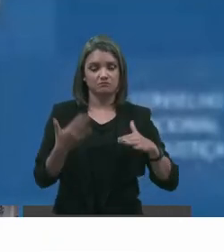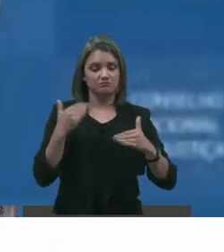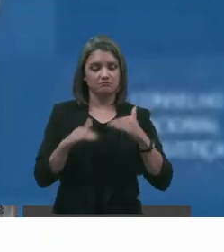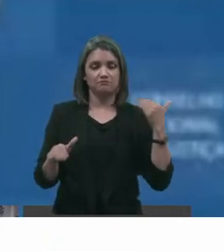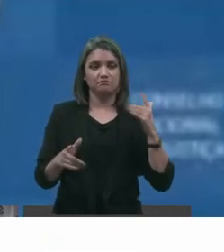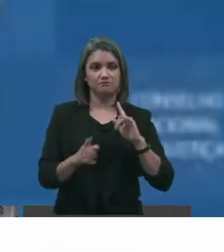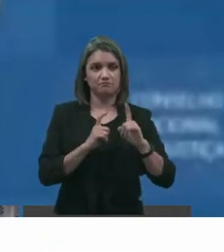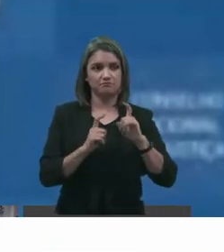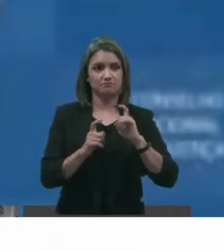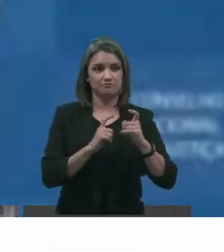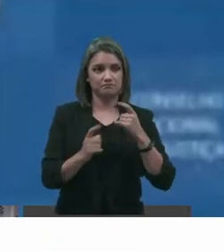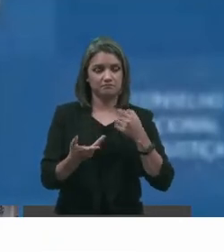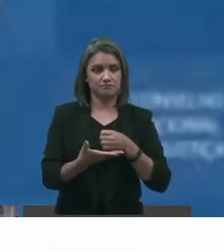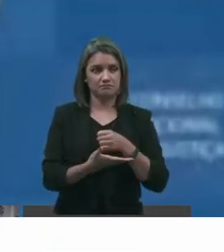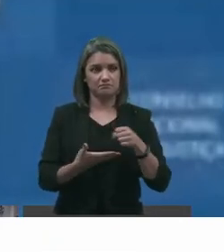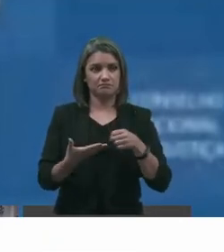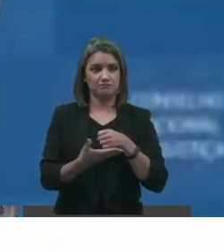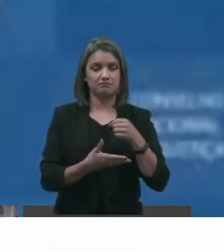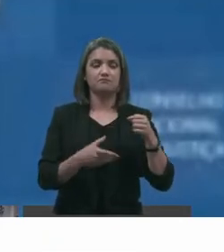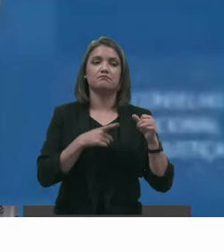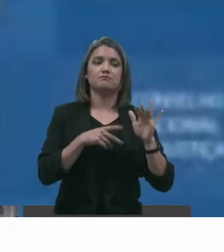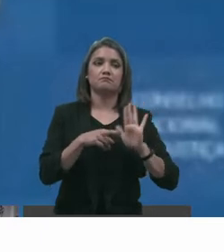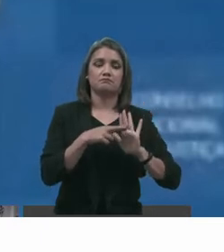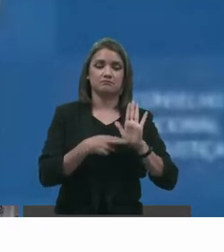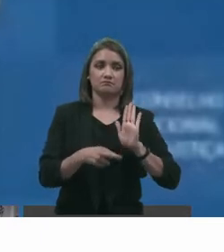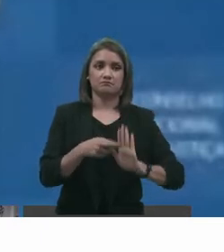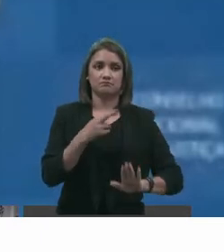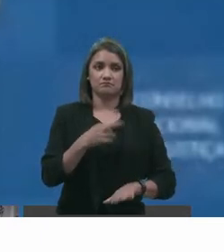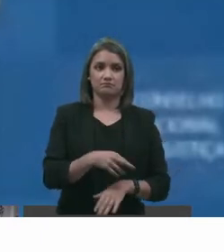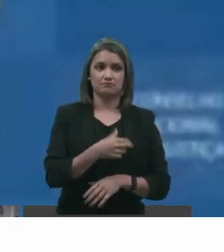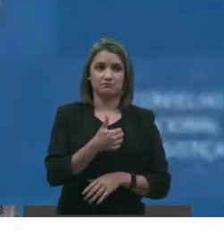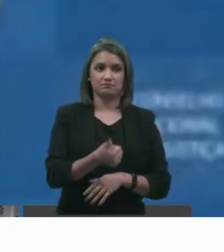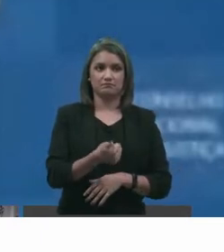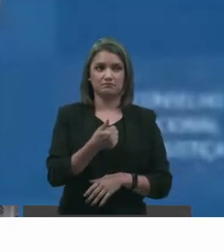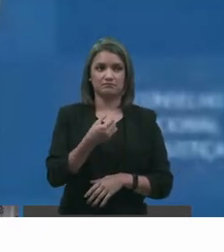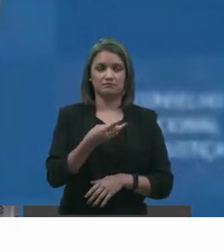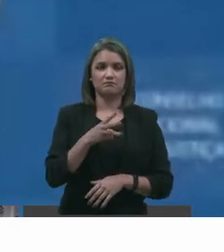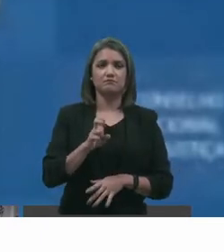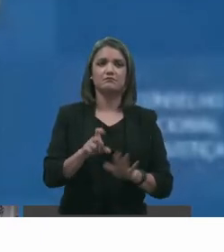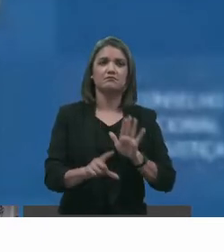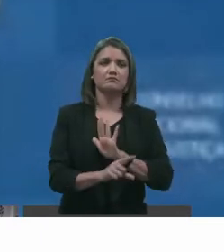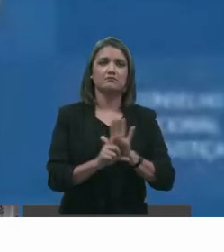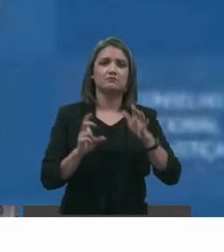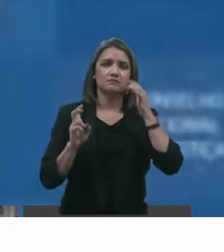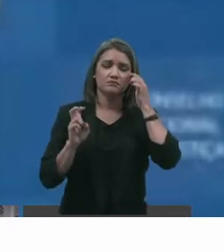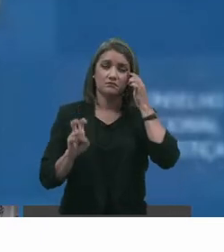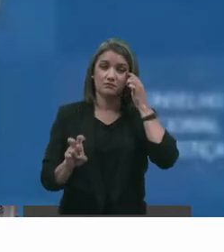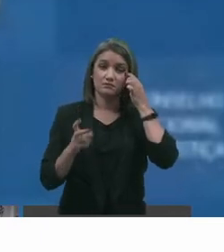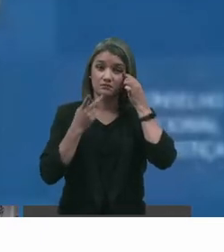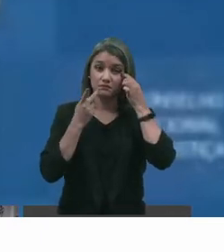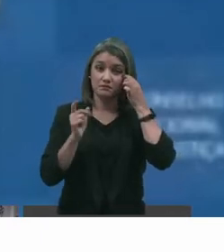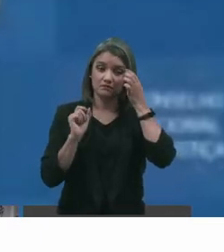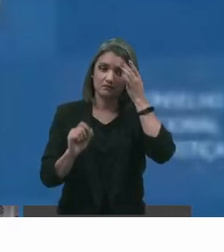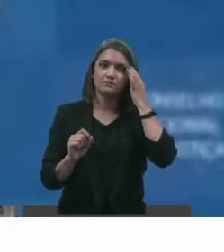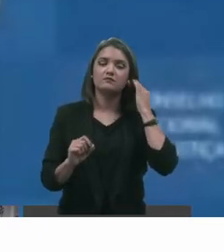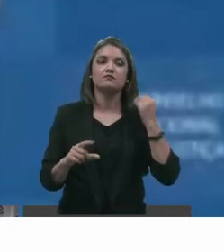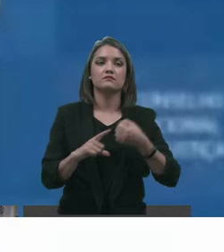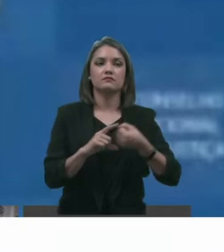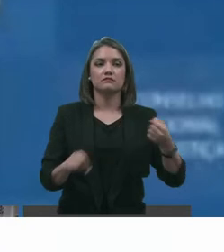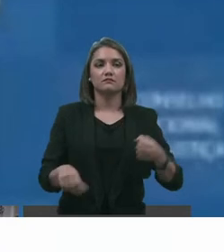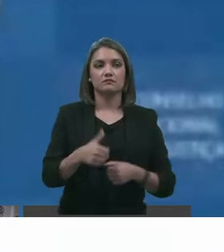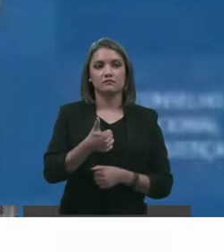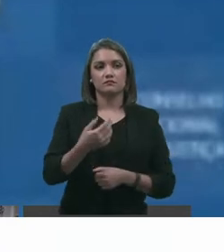pública, notadamente da legalidade. A resolução 185, no parágrafo 5º, assim diz, artigo 14, parágrafo